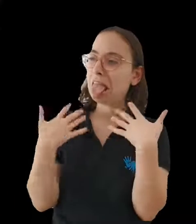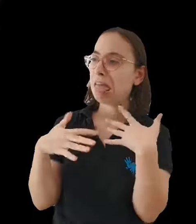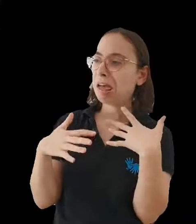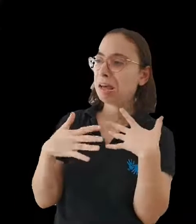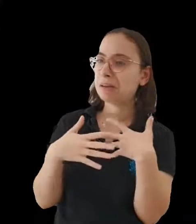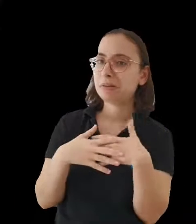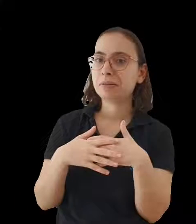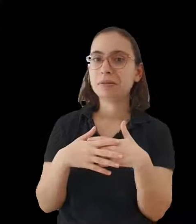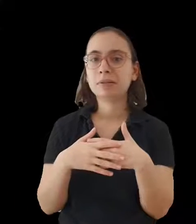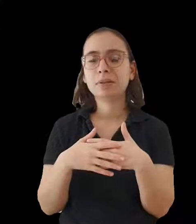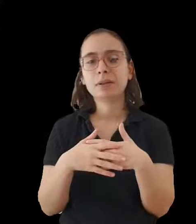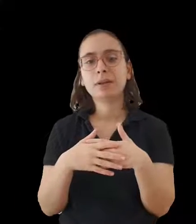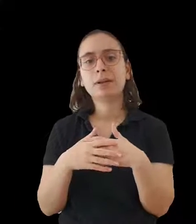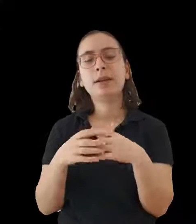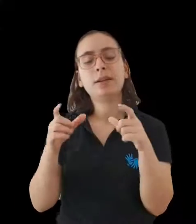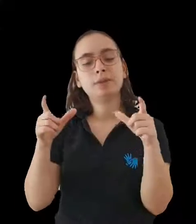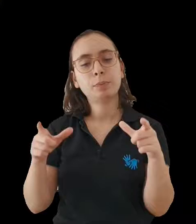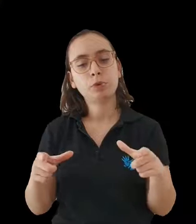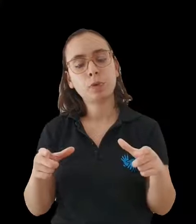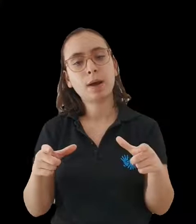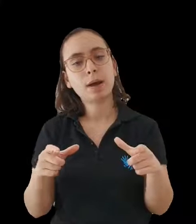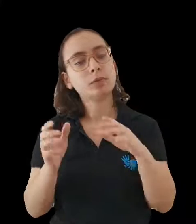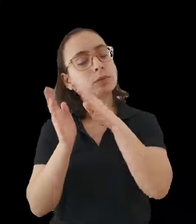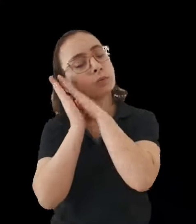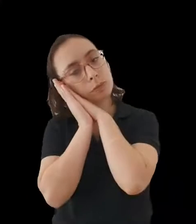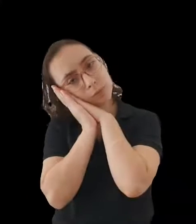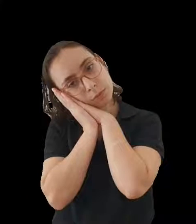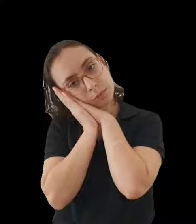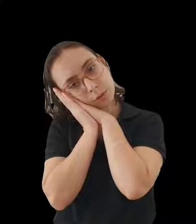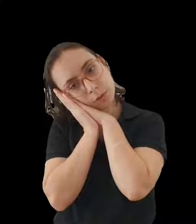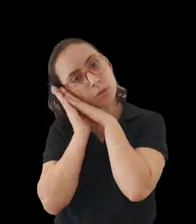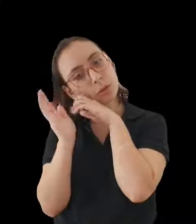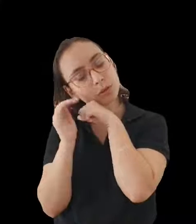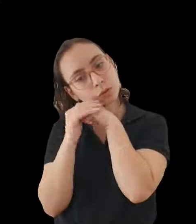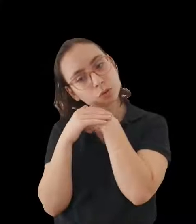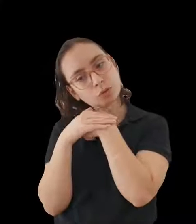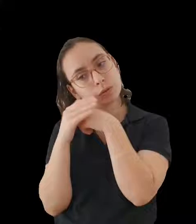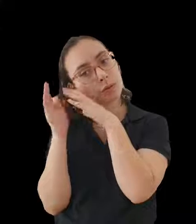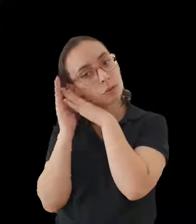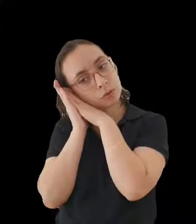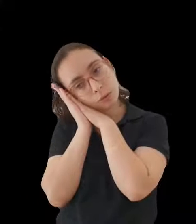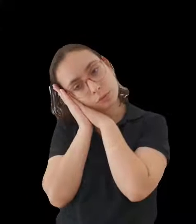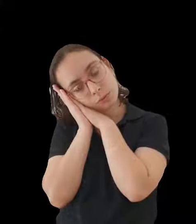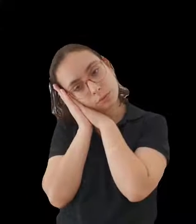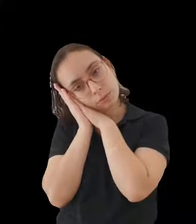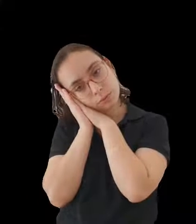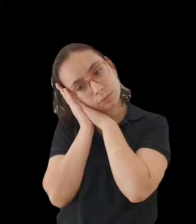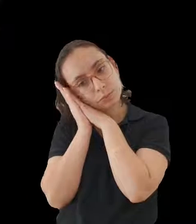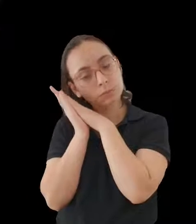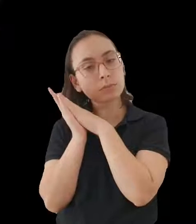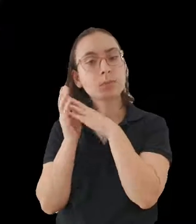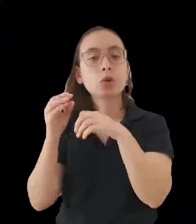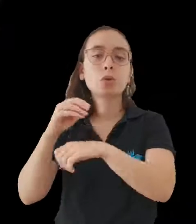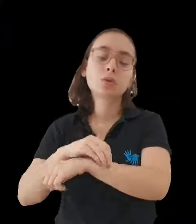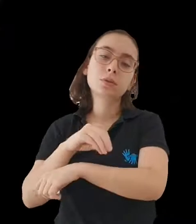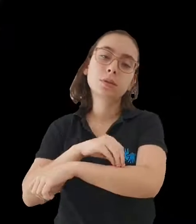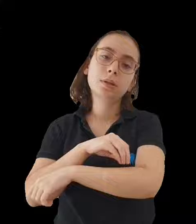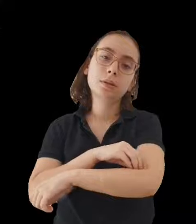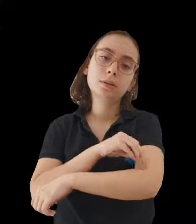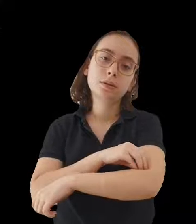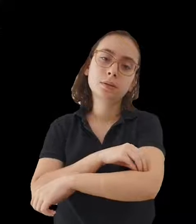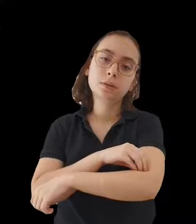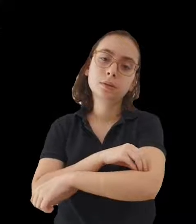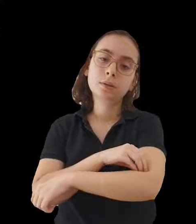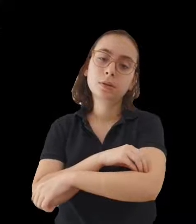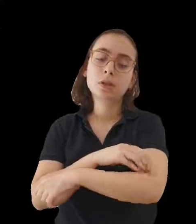ela vai para dentro do quarto dela, dormir, se esconde direitinho. E aí o sapo vem